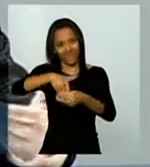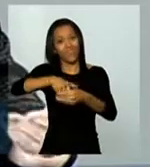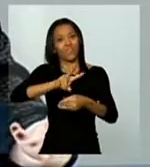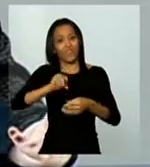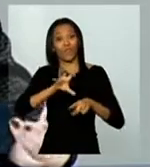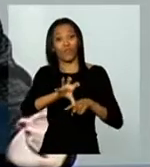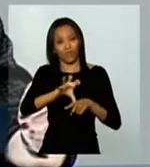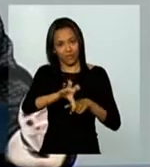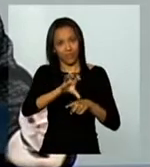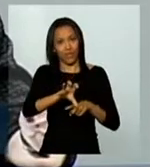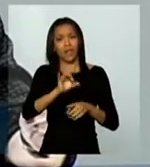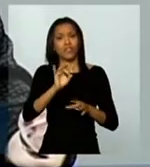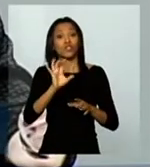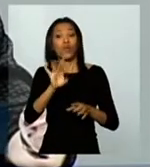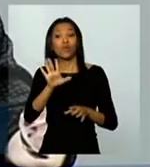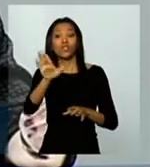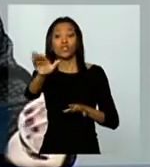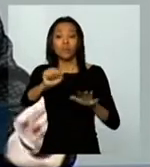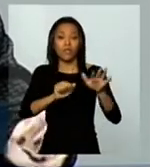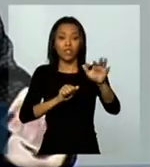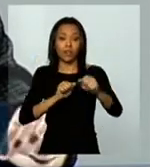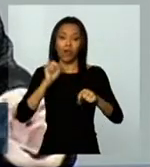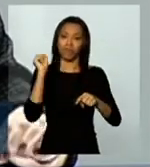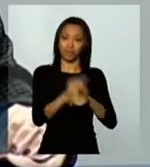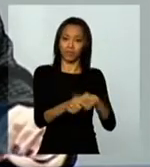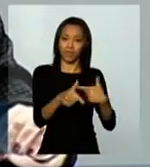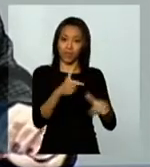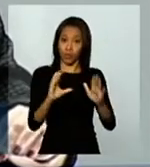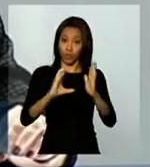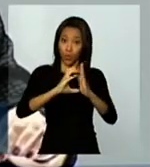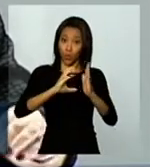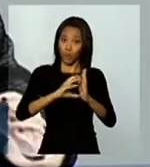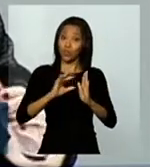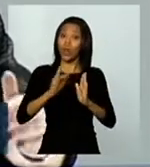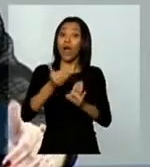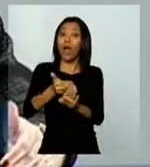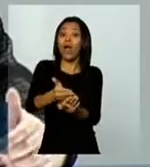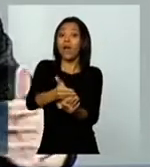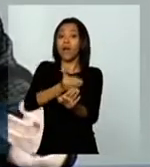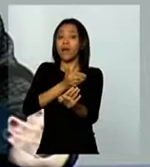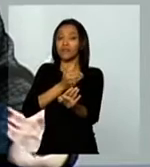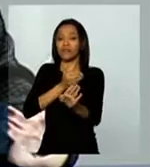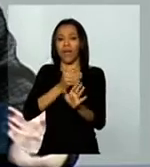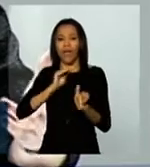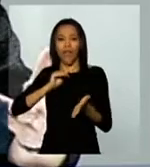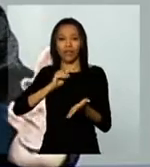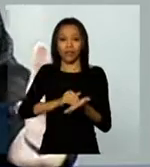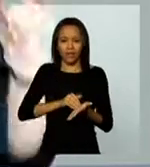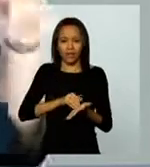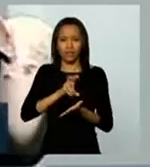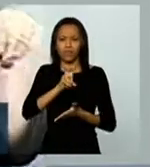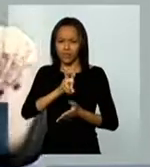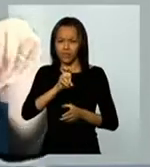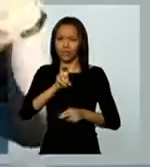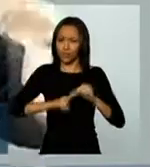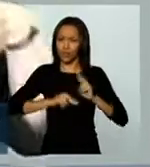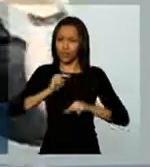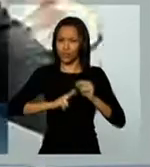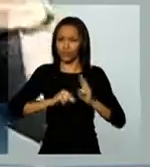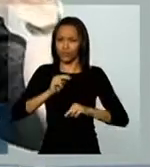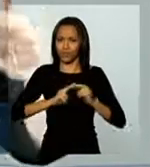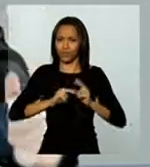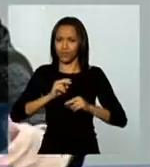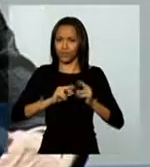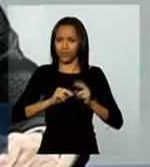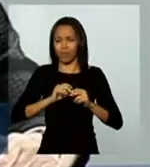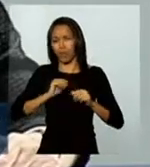é possível nomear os concursos que tenham sido homologados até 5 de julho, né, que é o prazo eleitoral esse ano, todo